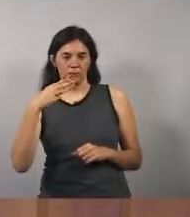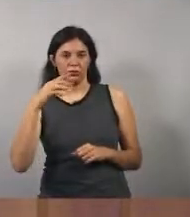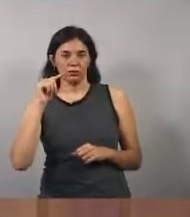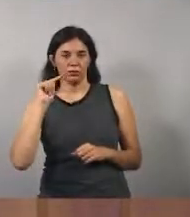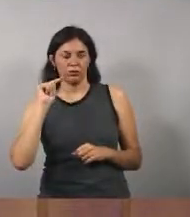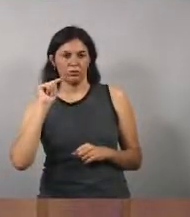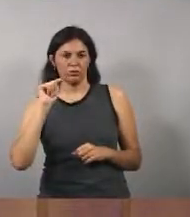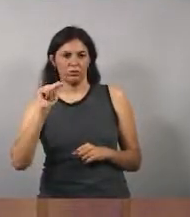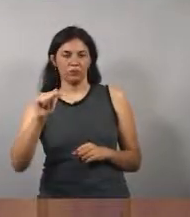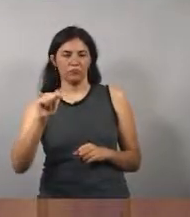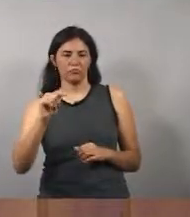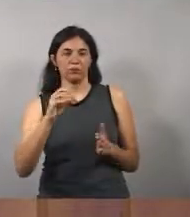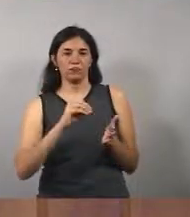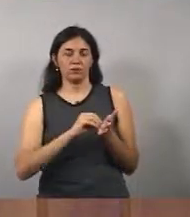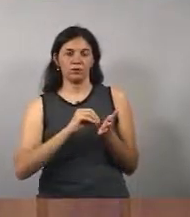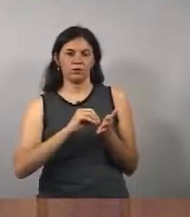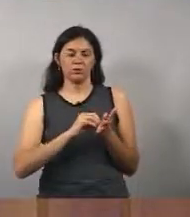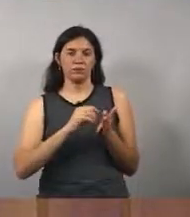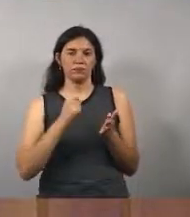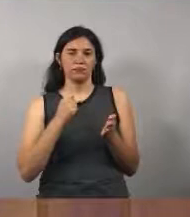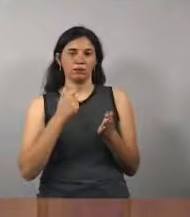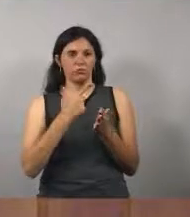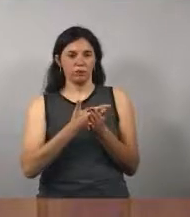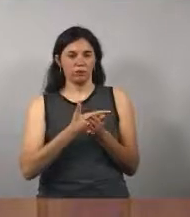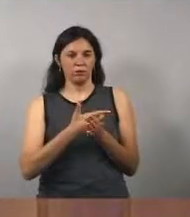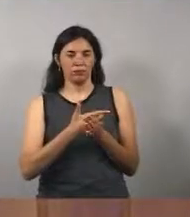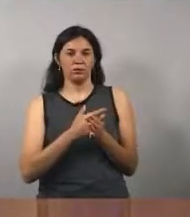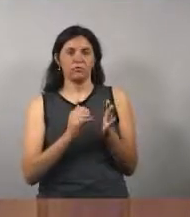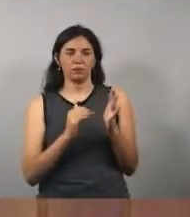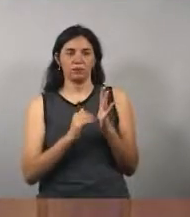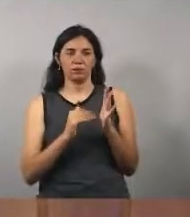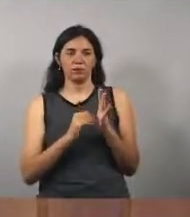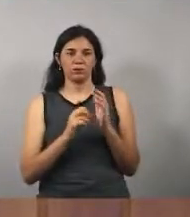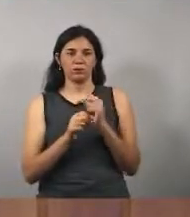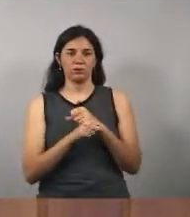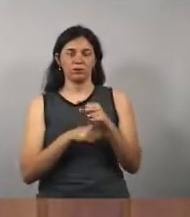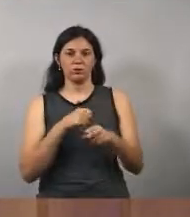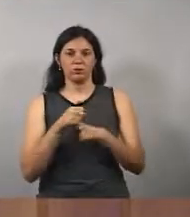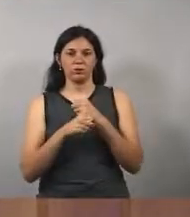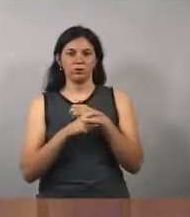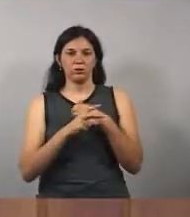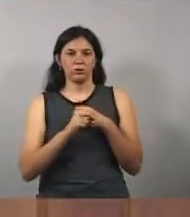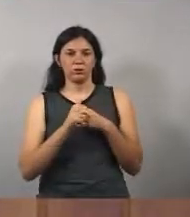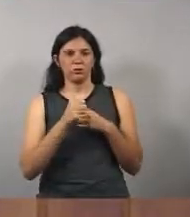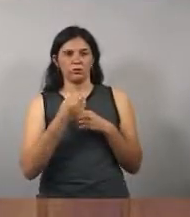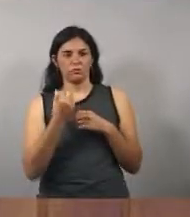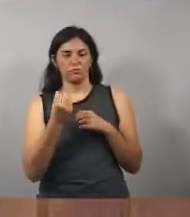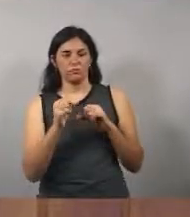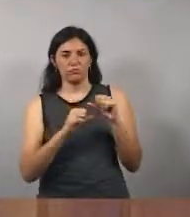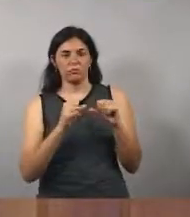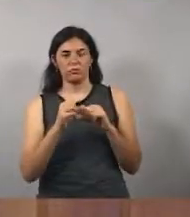R$42.262.571,43 de restos a pagar. E no último ano, 2016, saltou para